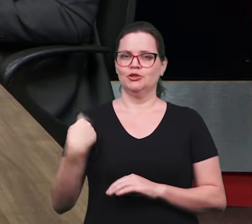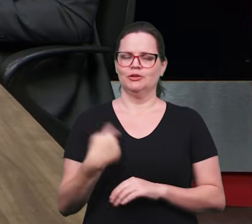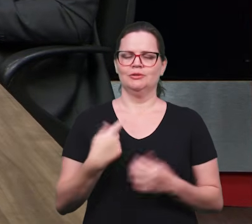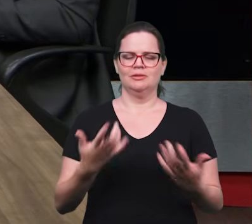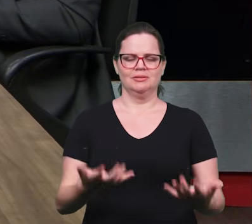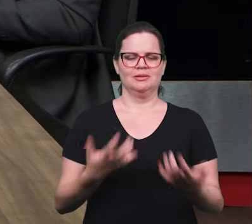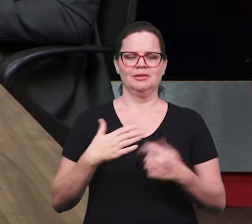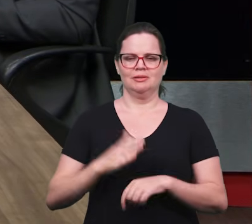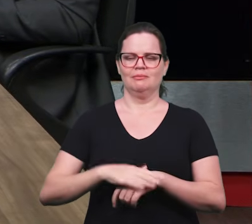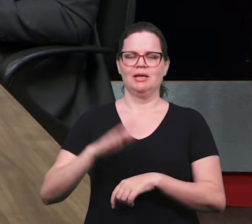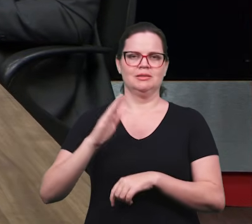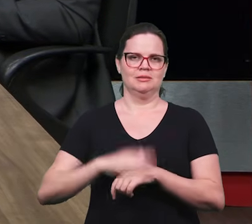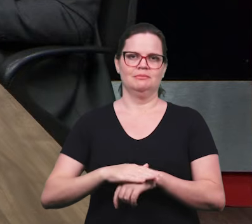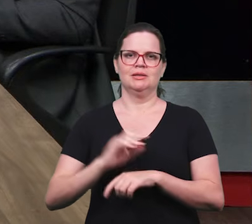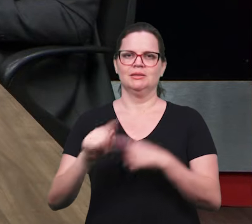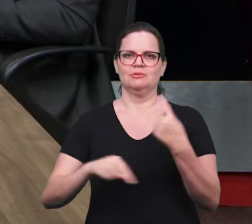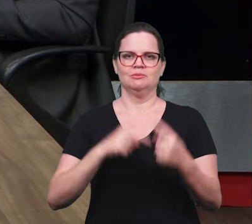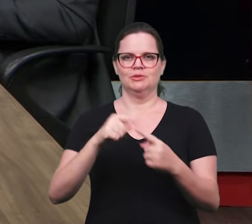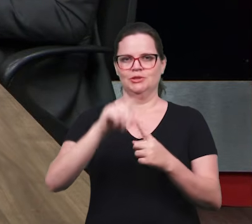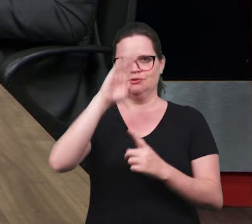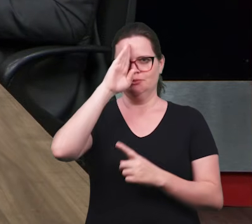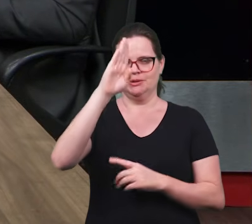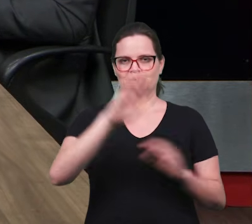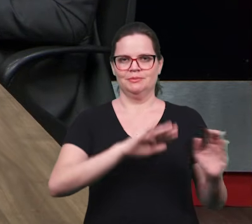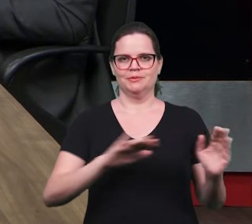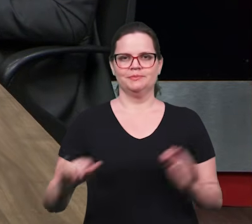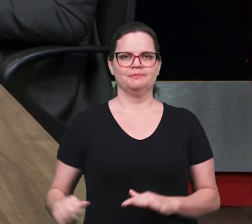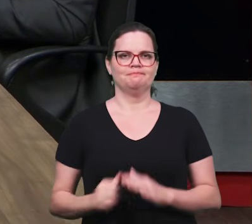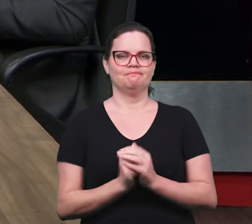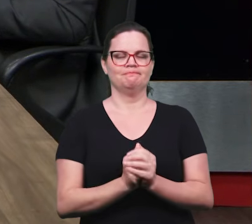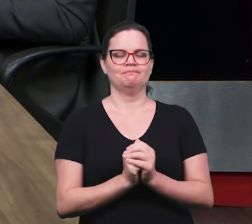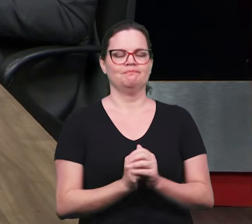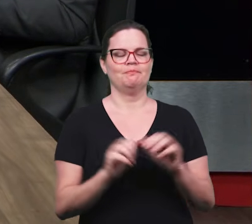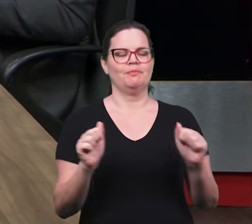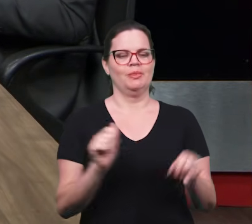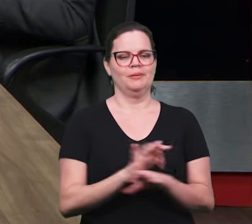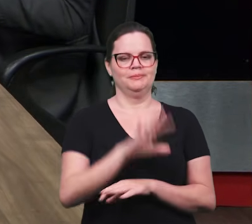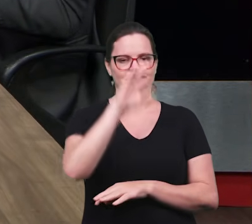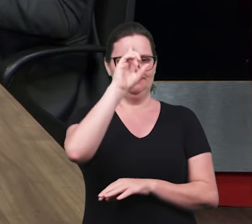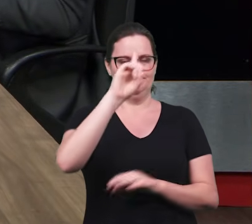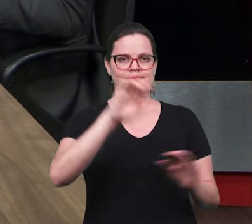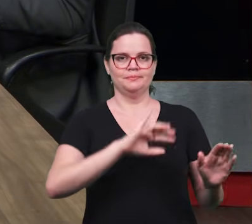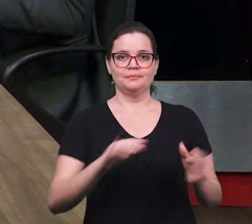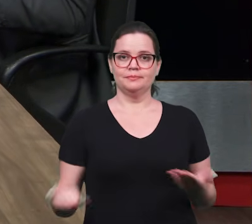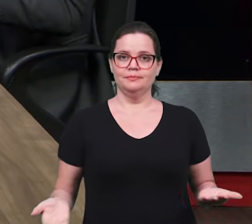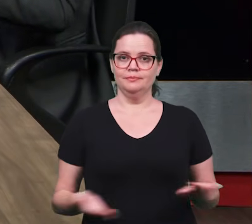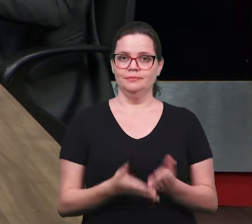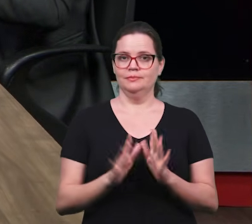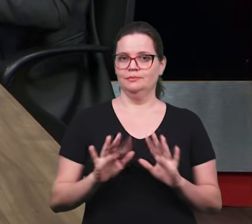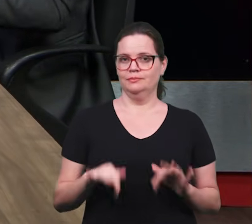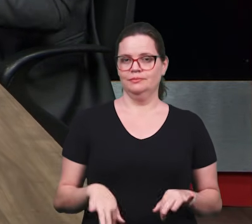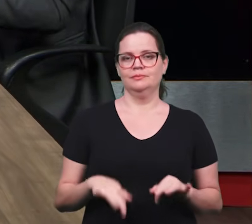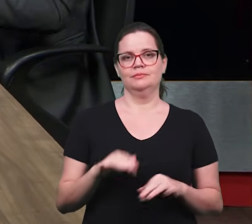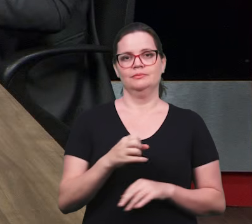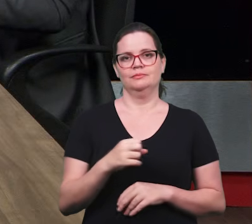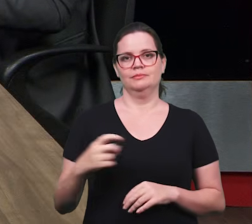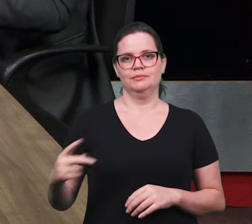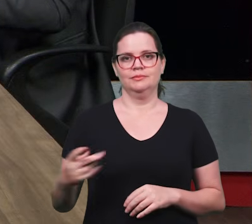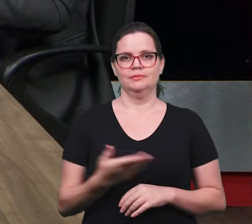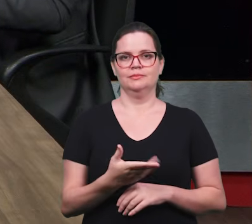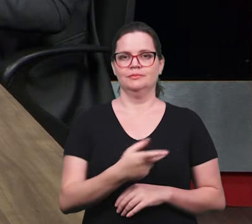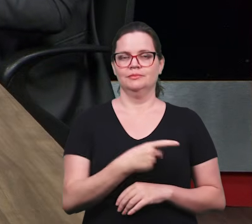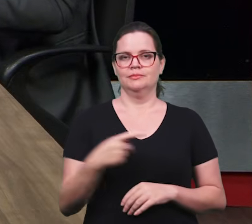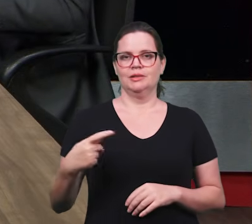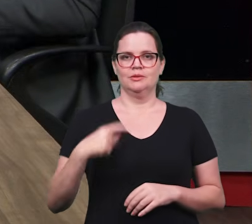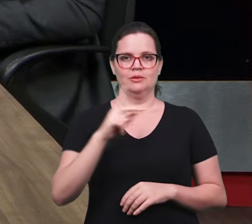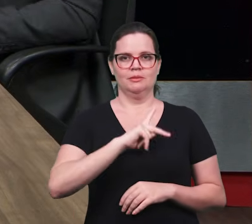o nosso grande objetivo, né? Amém. É isso mesmo. Maravilha. Bem, companheiros, nós chegamos ao final desse episódio. Pastor